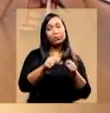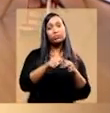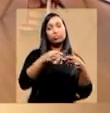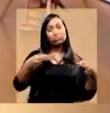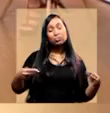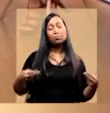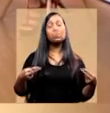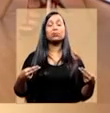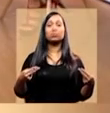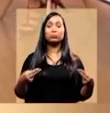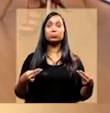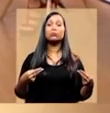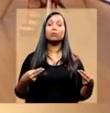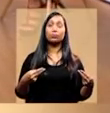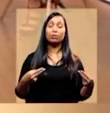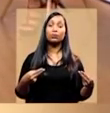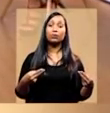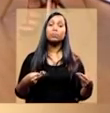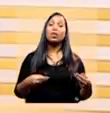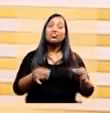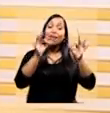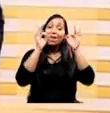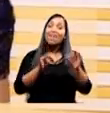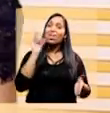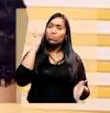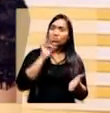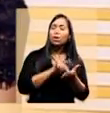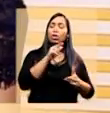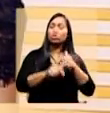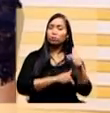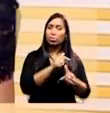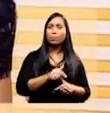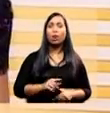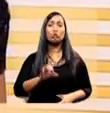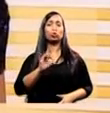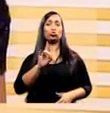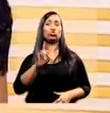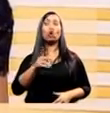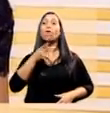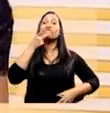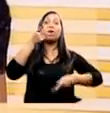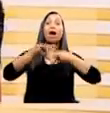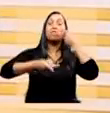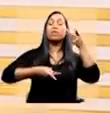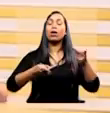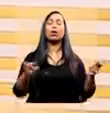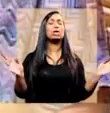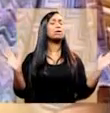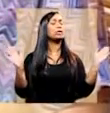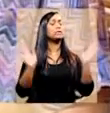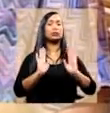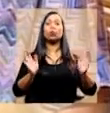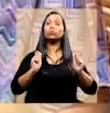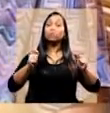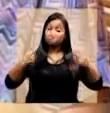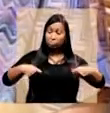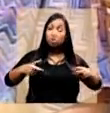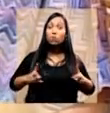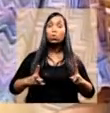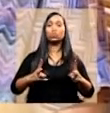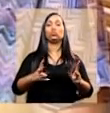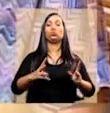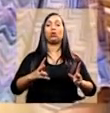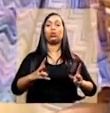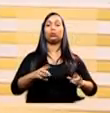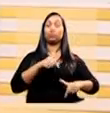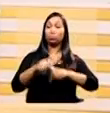para fazer as ações, para pôr em eficácia o serviço. Não é só de fala, tem que ter a continuidade